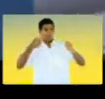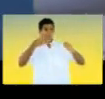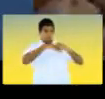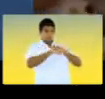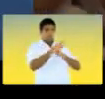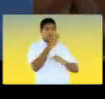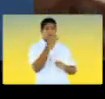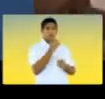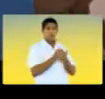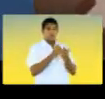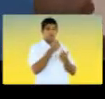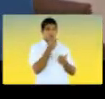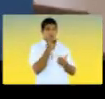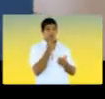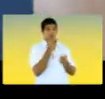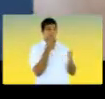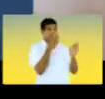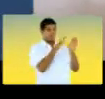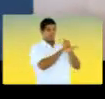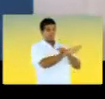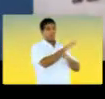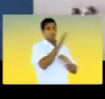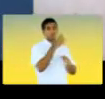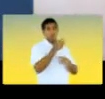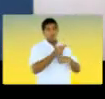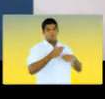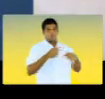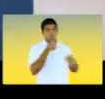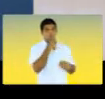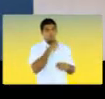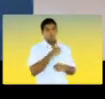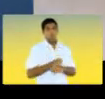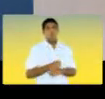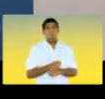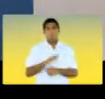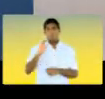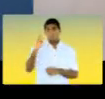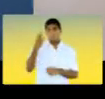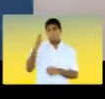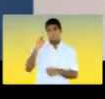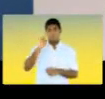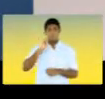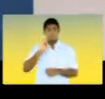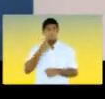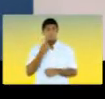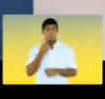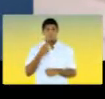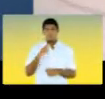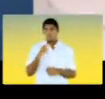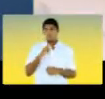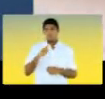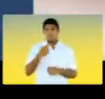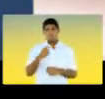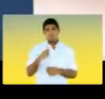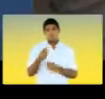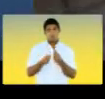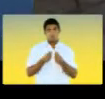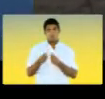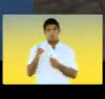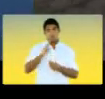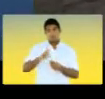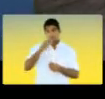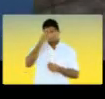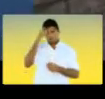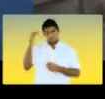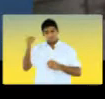Armários onde deveriam estar guardados medicamentos serviam de depósito de coisas velhas. Banheiros imundos e sem a